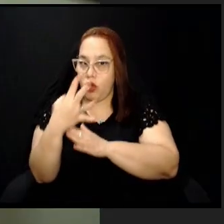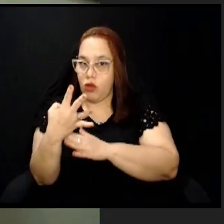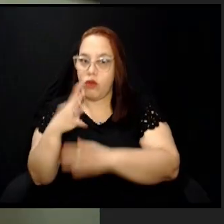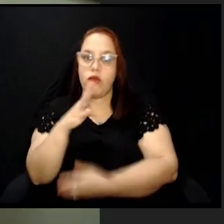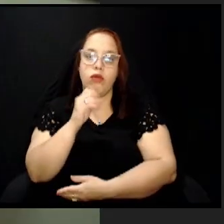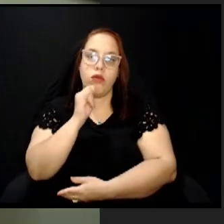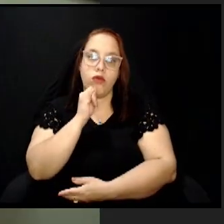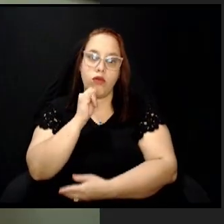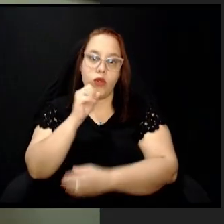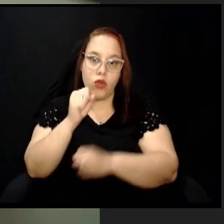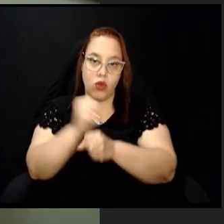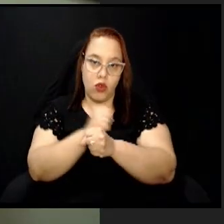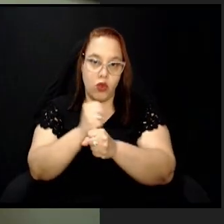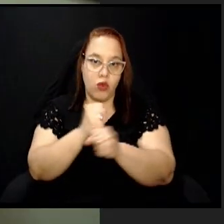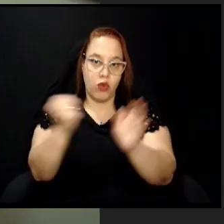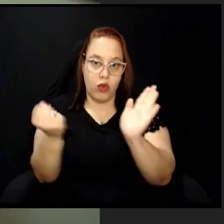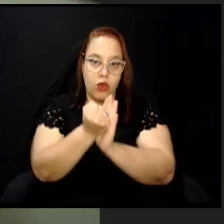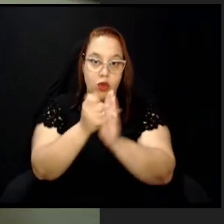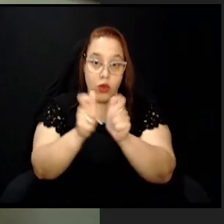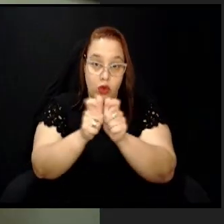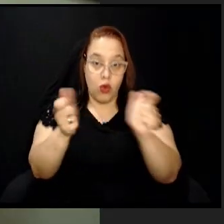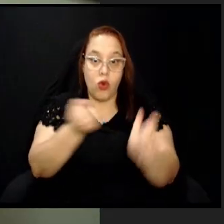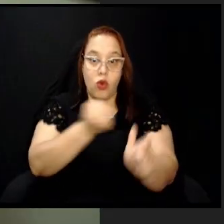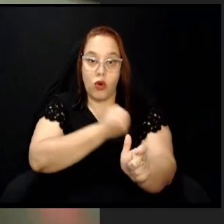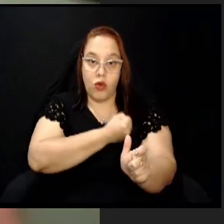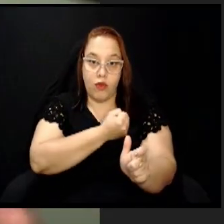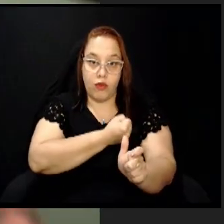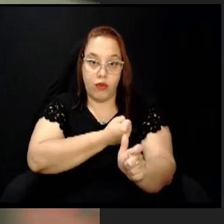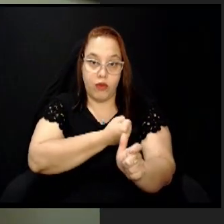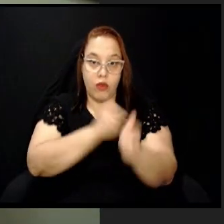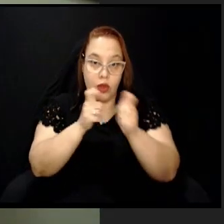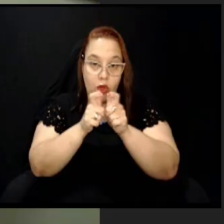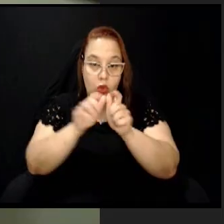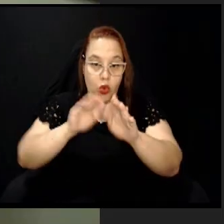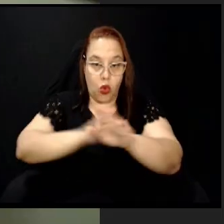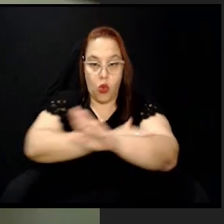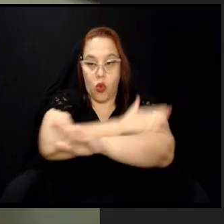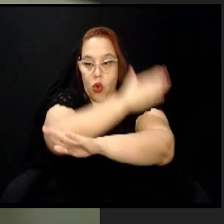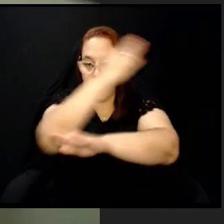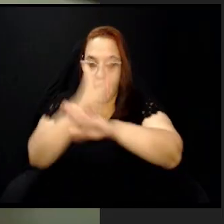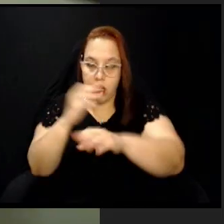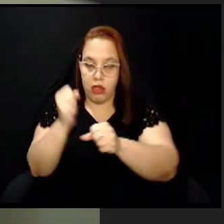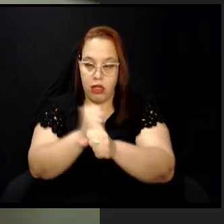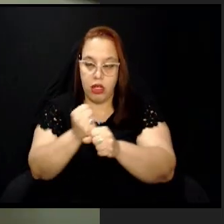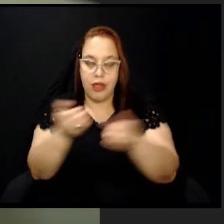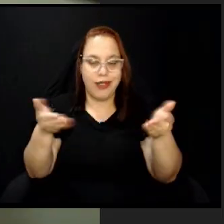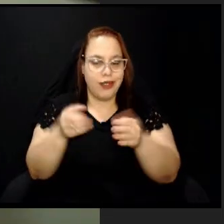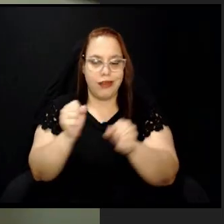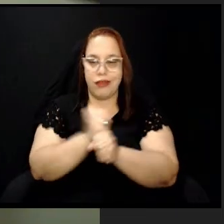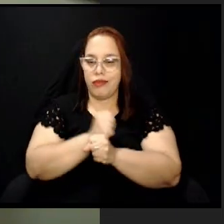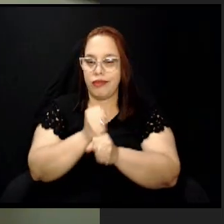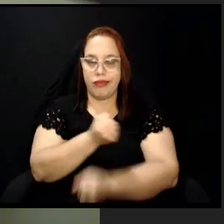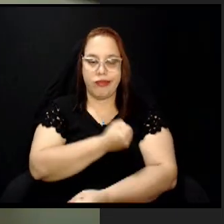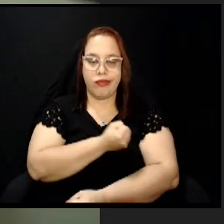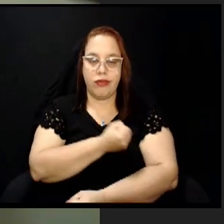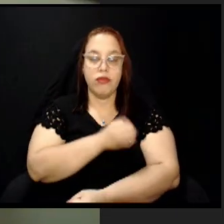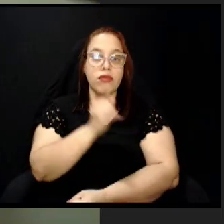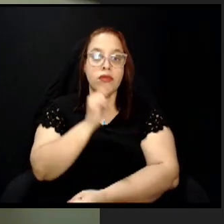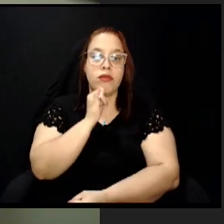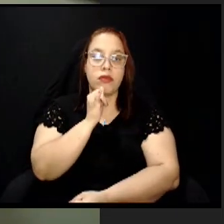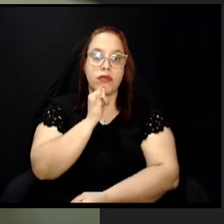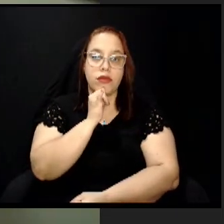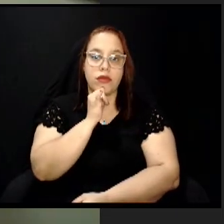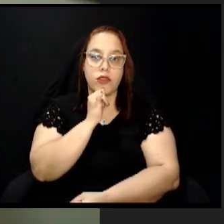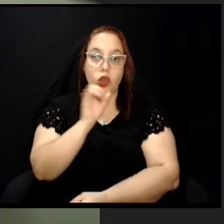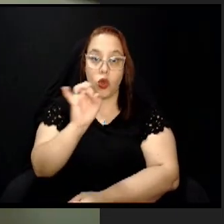por exemplo, o ano todo registrou um número alto também, mas ao longo do ano todo. Só que esse ano, esse número, por exemplo, se a